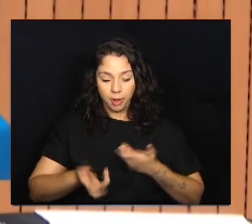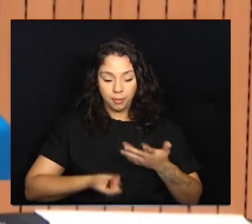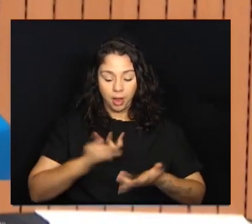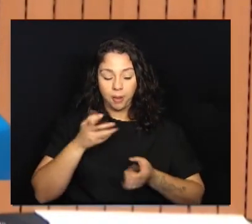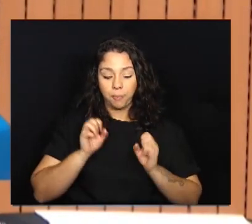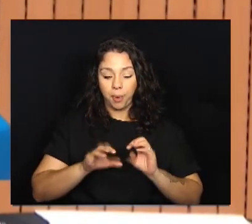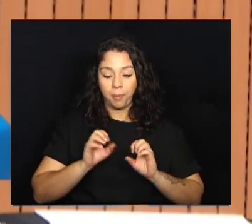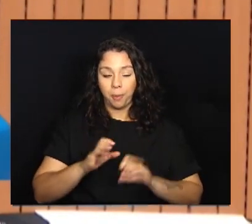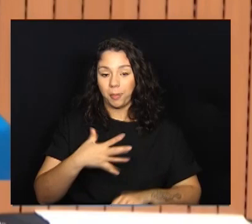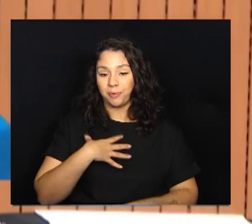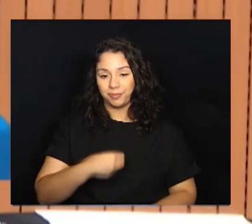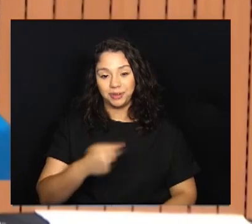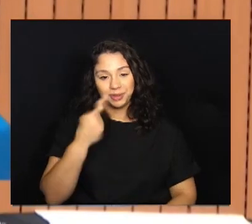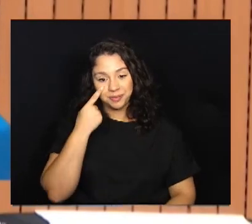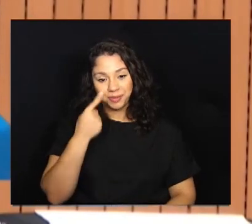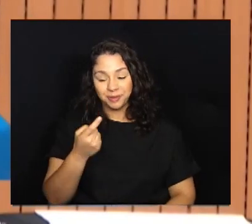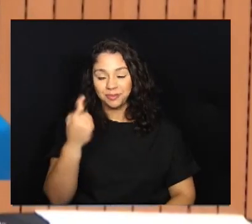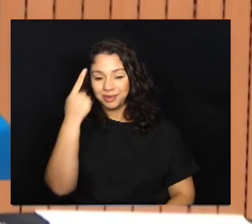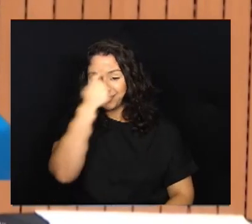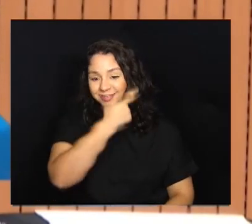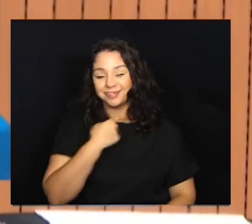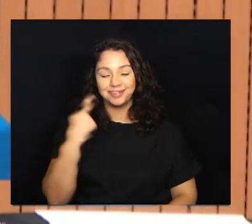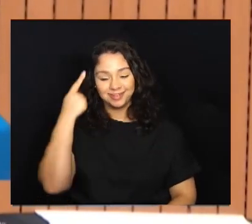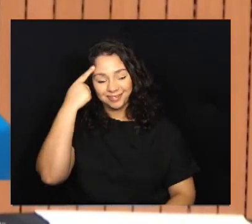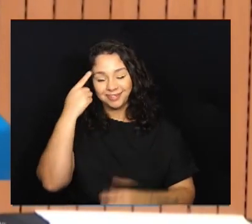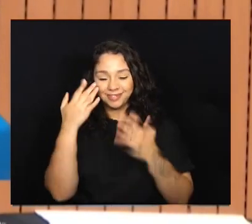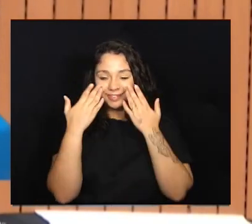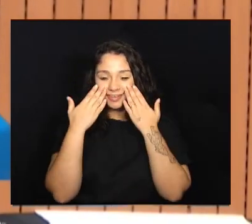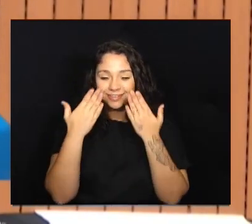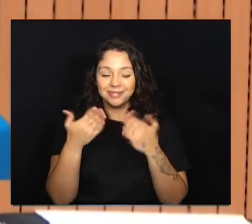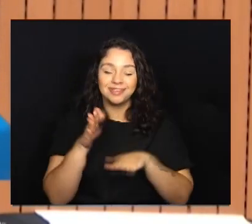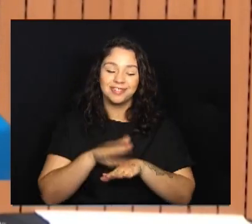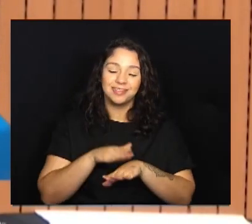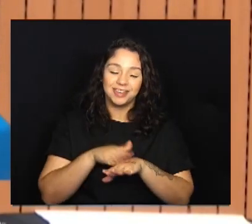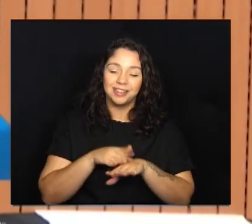dá para ver, né, no olhar, no rosto, que assim vocês os fazem com maestria.